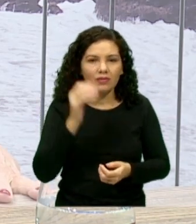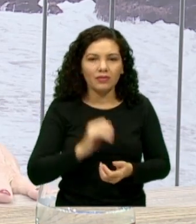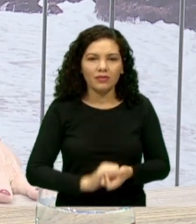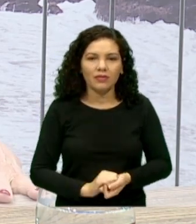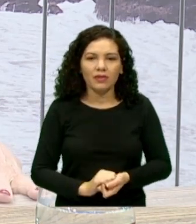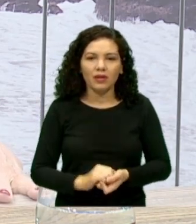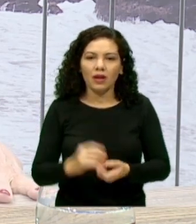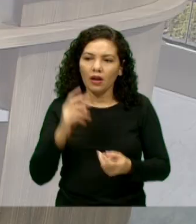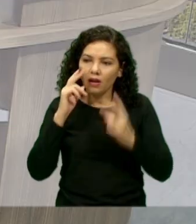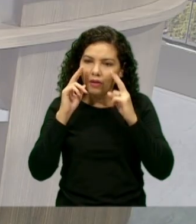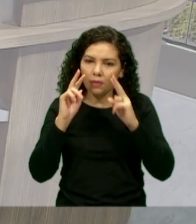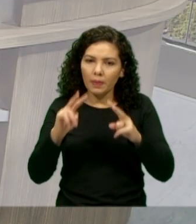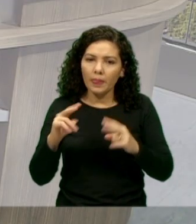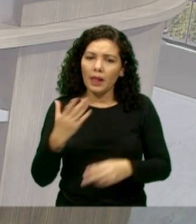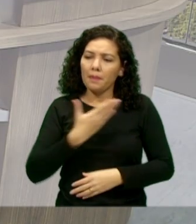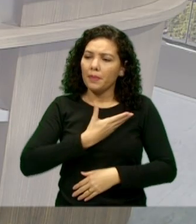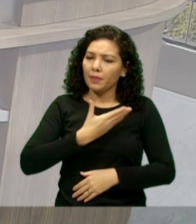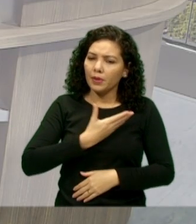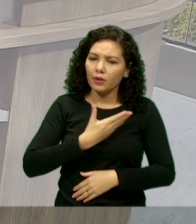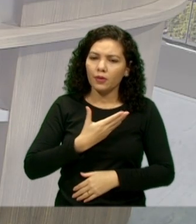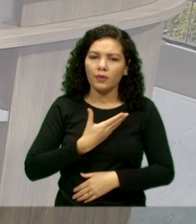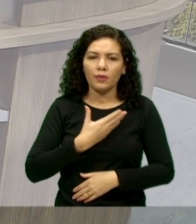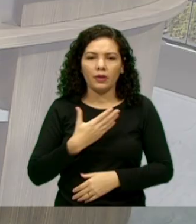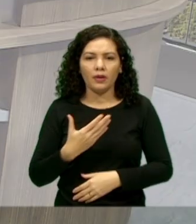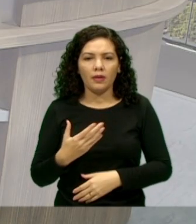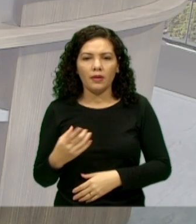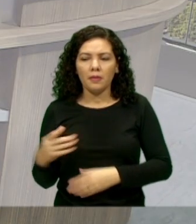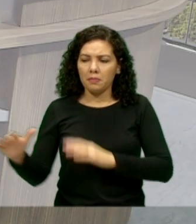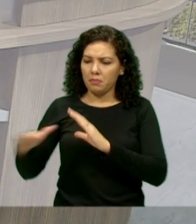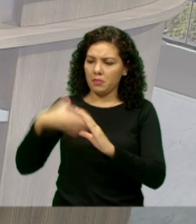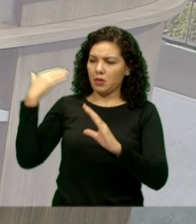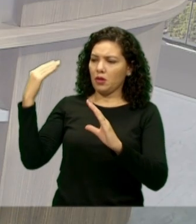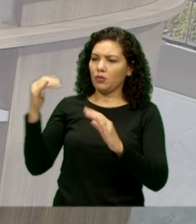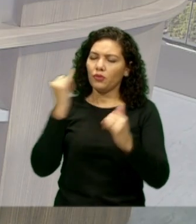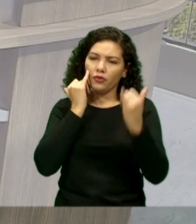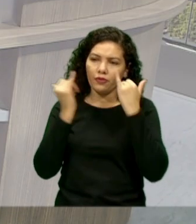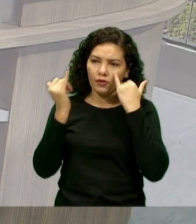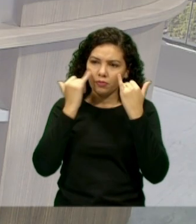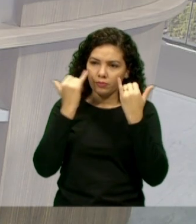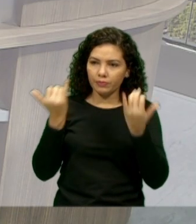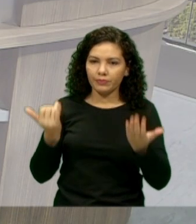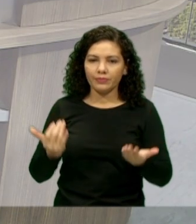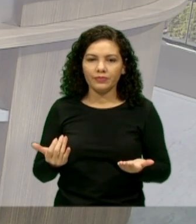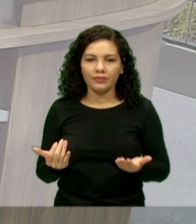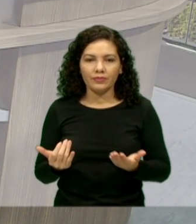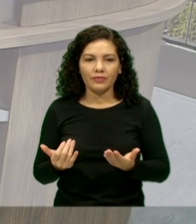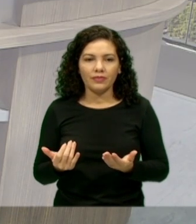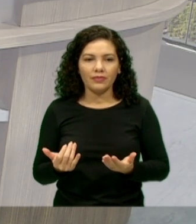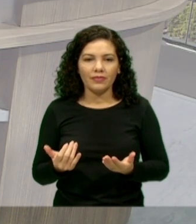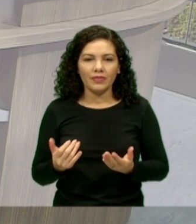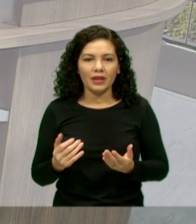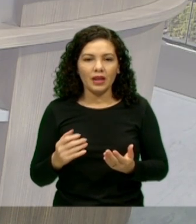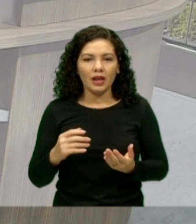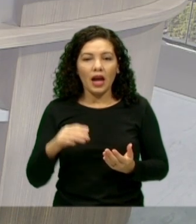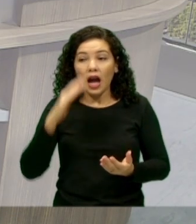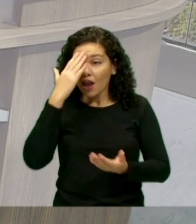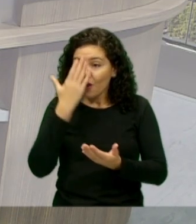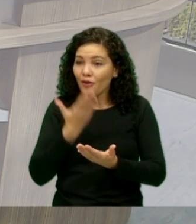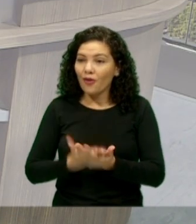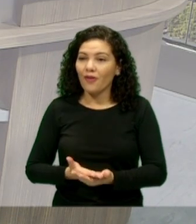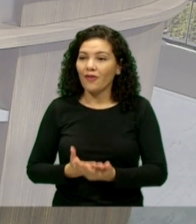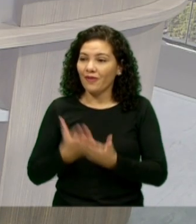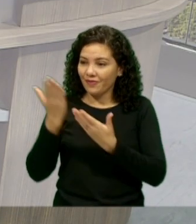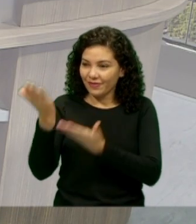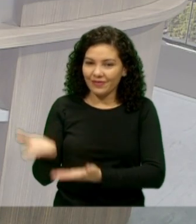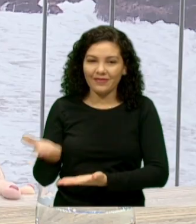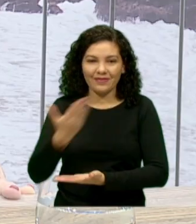assim, mas é meu amigo está me mandando essa informação. Mas a vida Eu confio